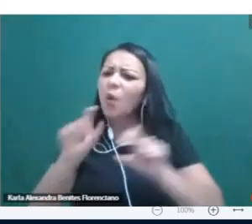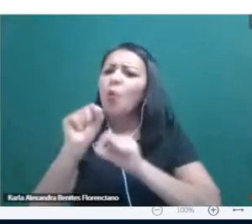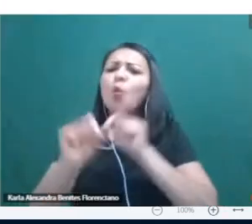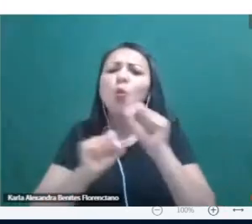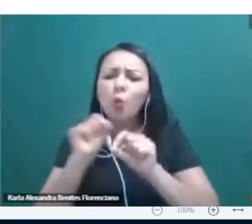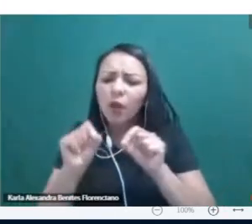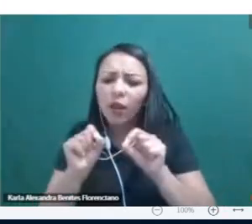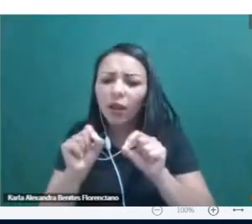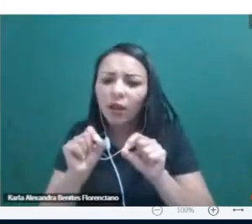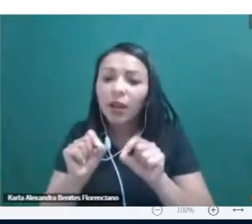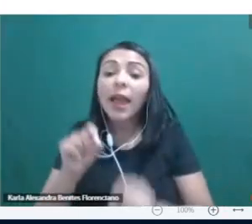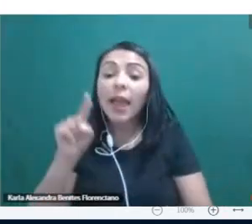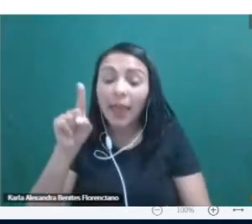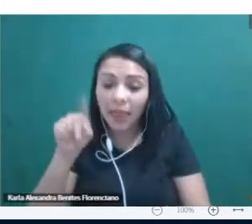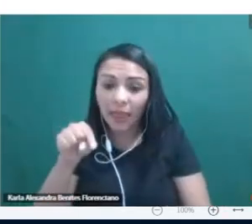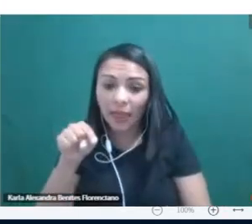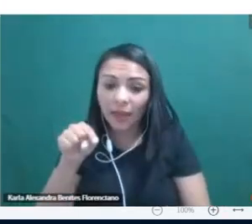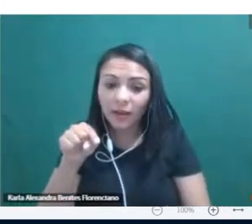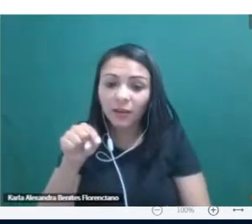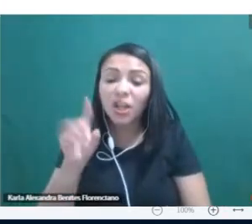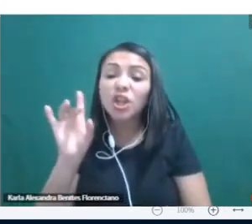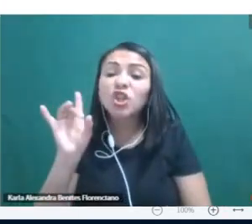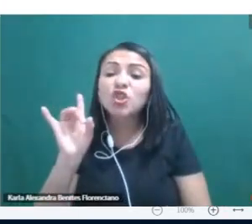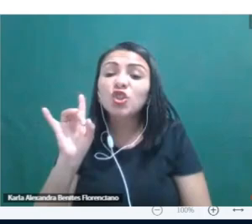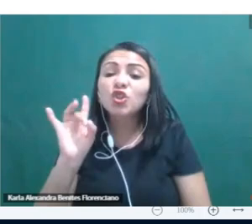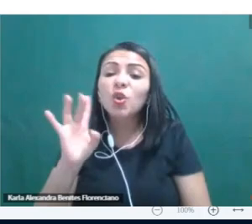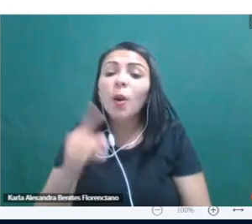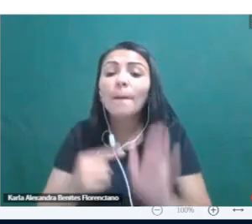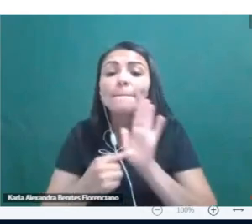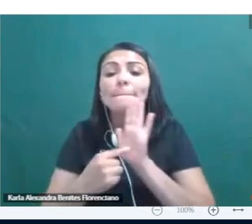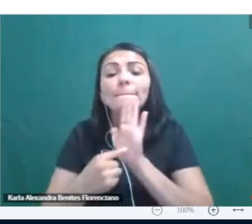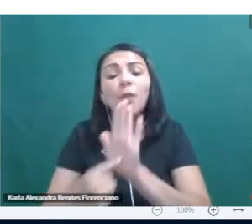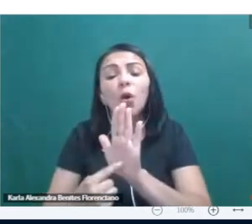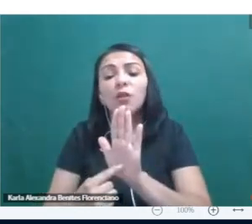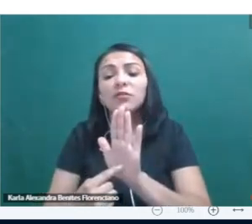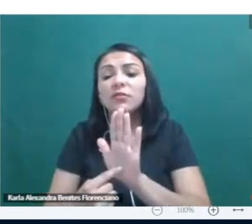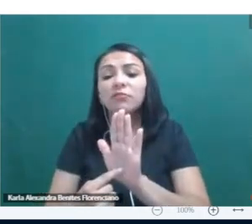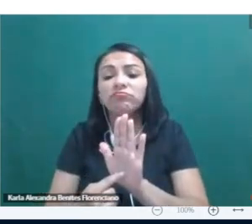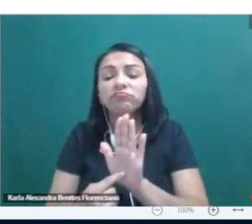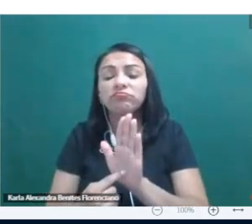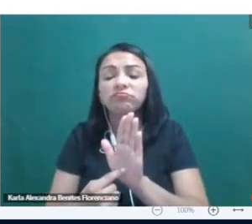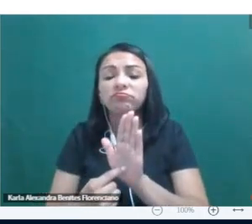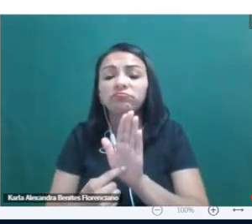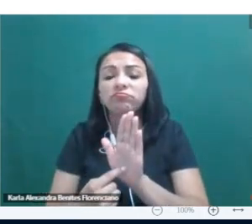A oração apenas mostra uma